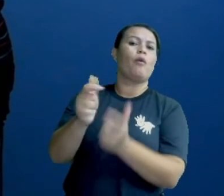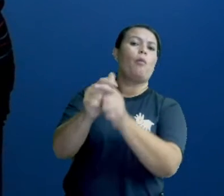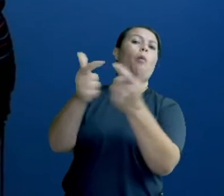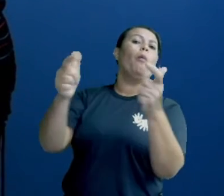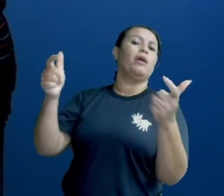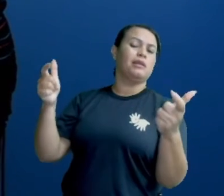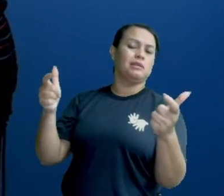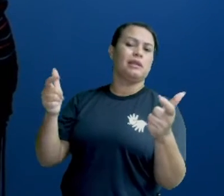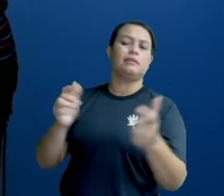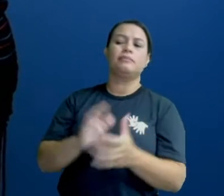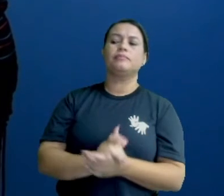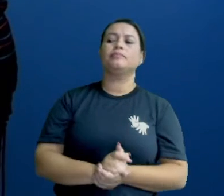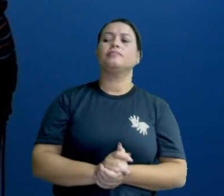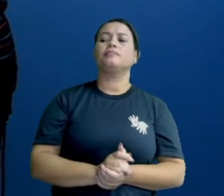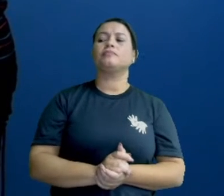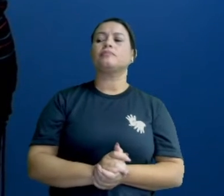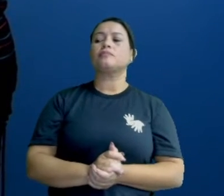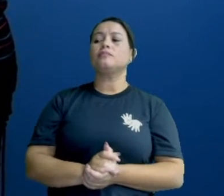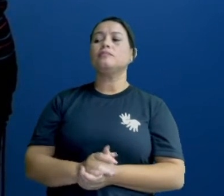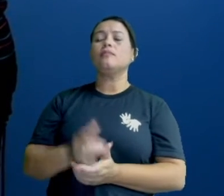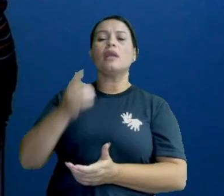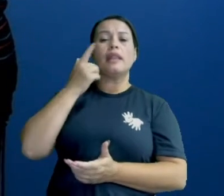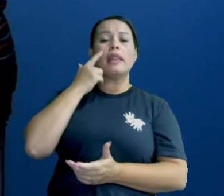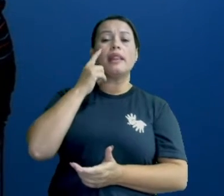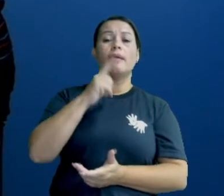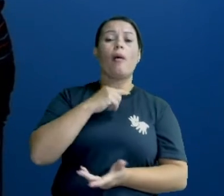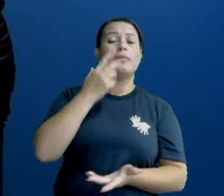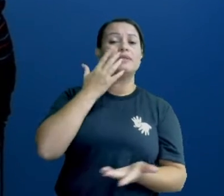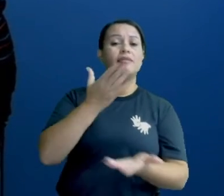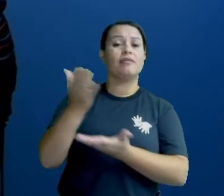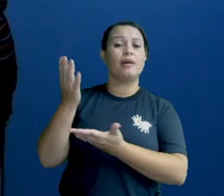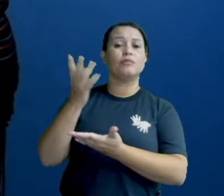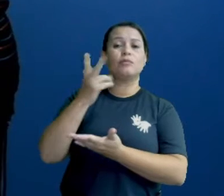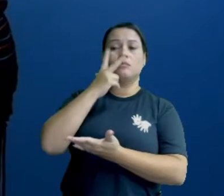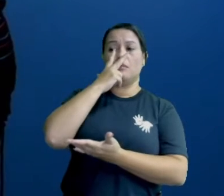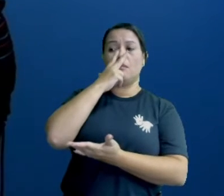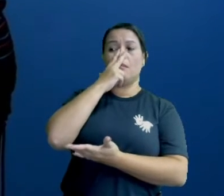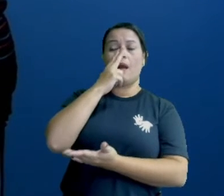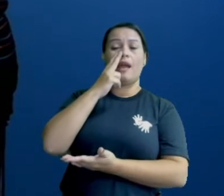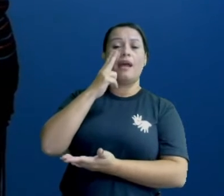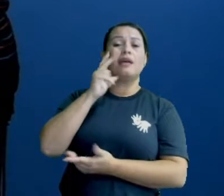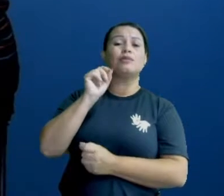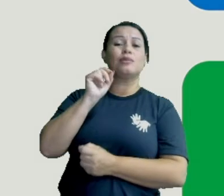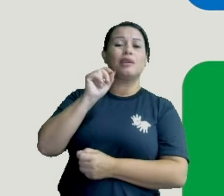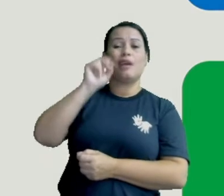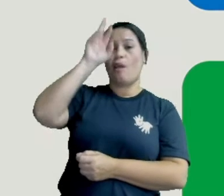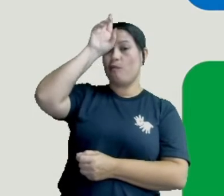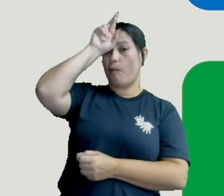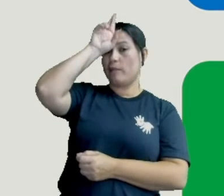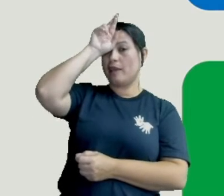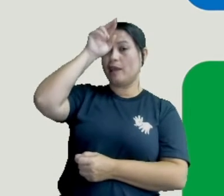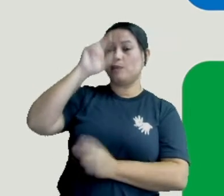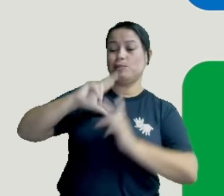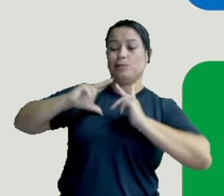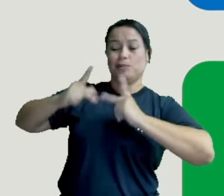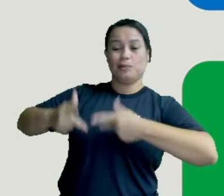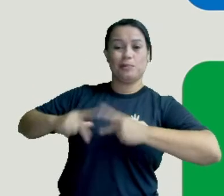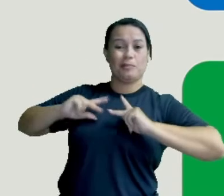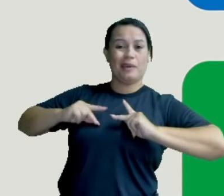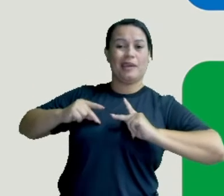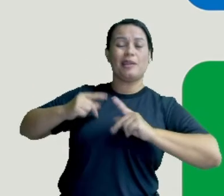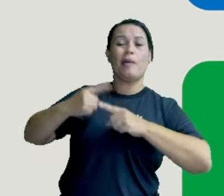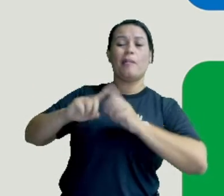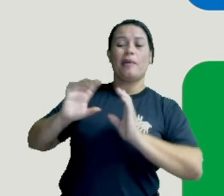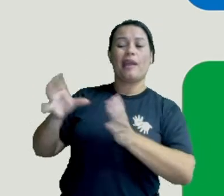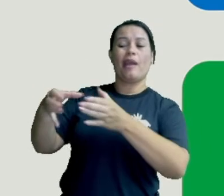densidade demográfica, tá? Então a gente tem aí formigueiros humanos. Então, se você escutar essa expressão, lembra que seriam áreas